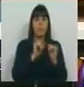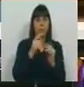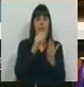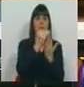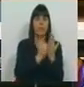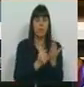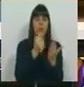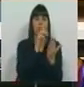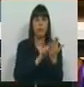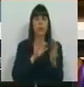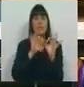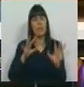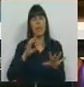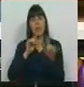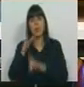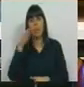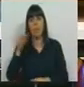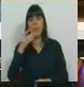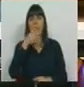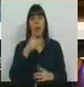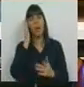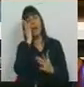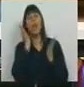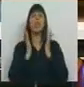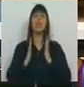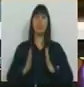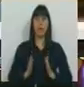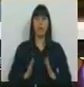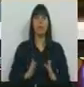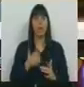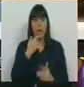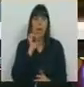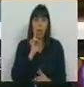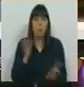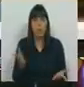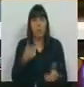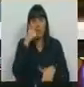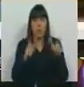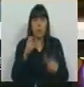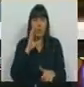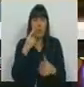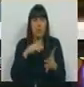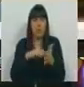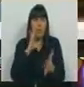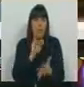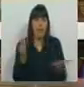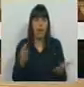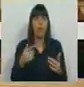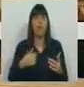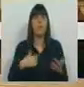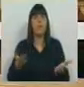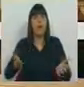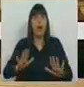como sou deputado do Partido Socialista, porque dormir descansado é muito importante para os clientes bancários. Não